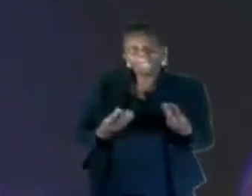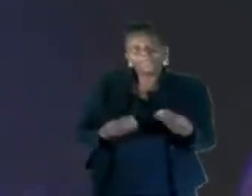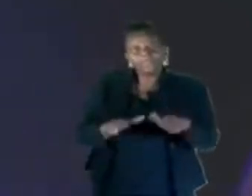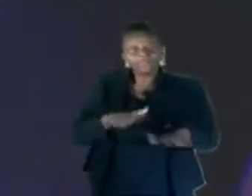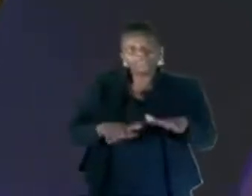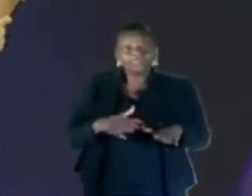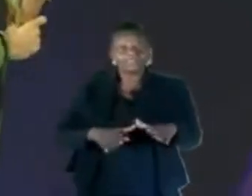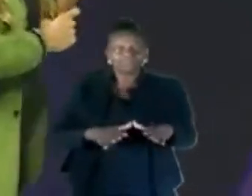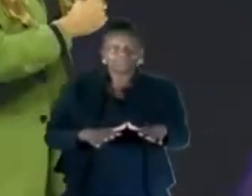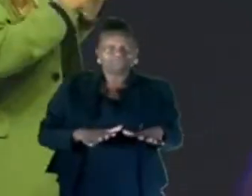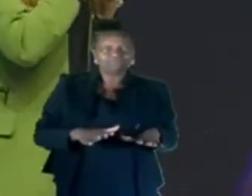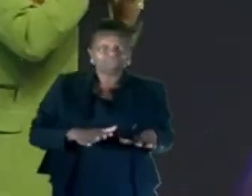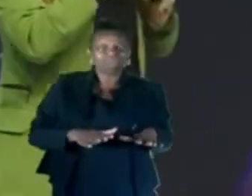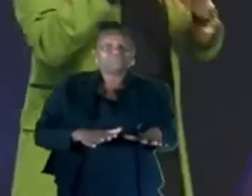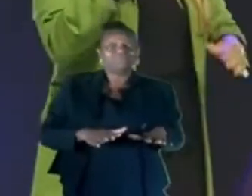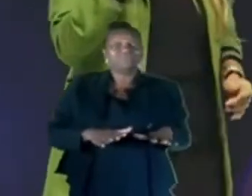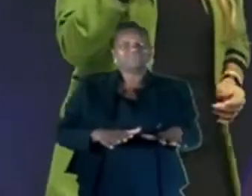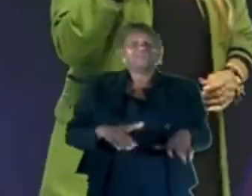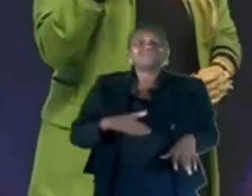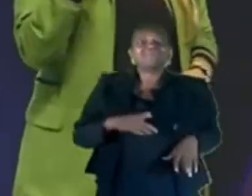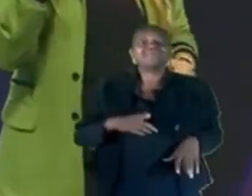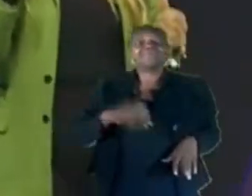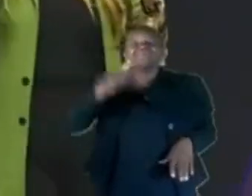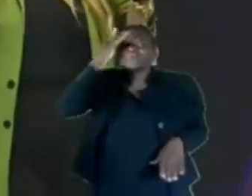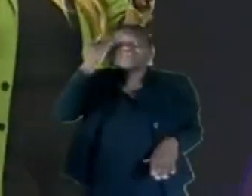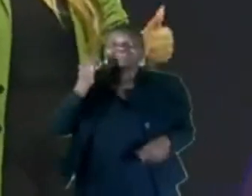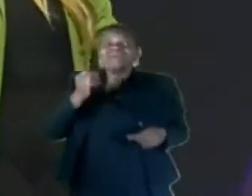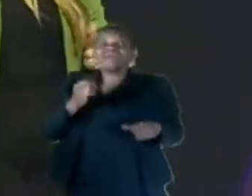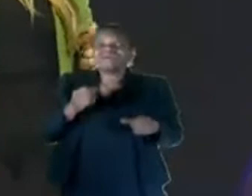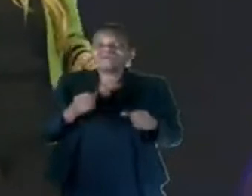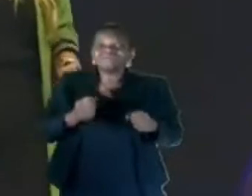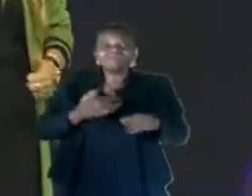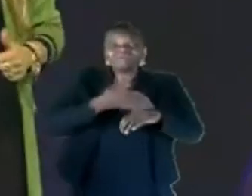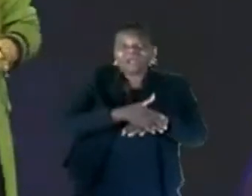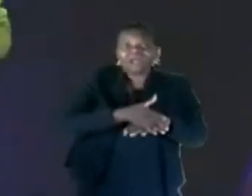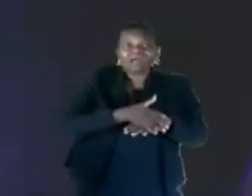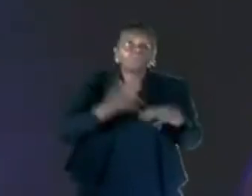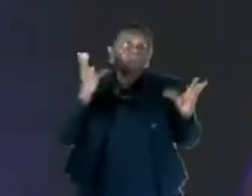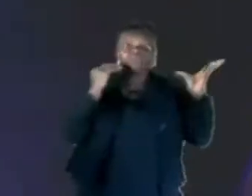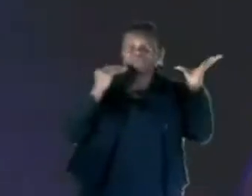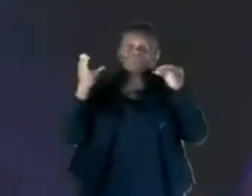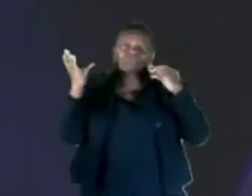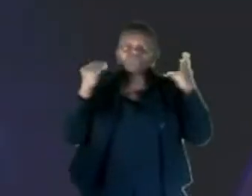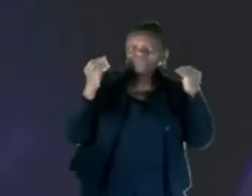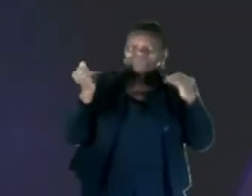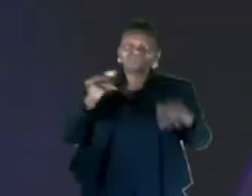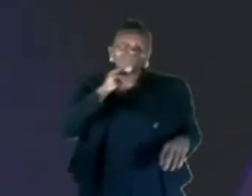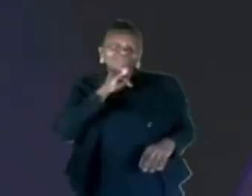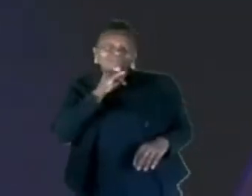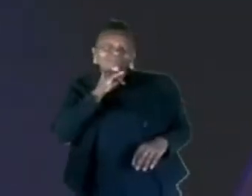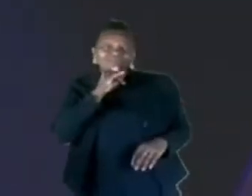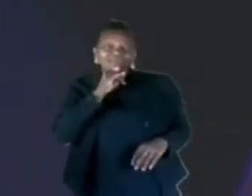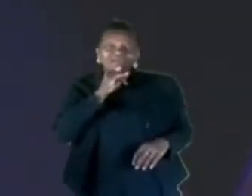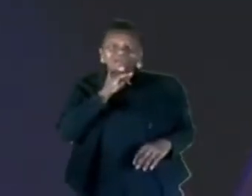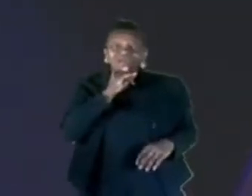que a gente às vezes deixa entrar na nossa casa a murmuração, a tristeza, a depressão.